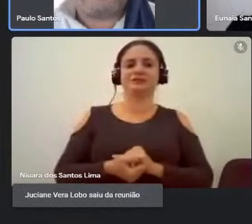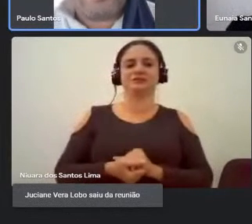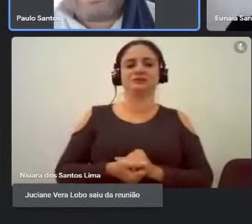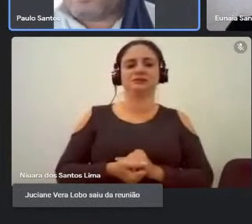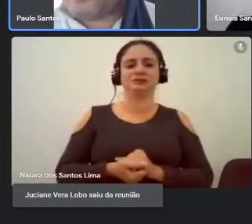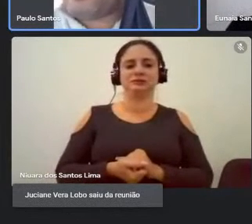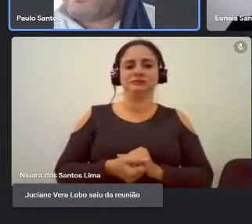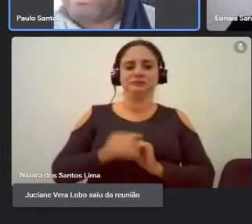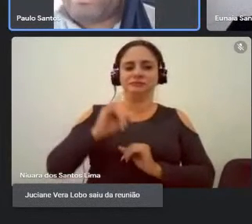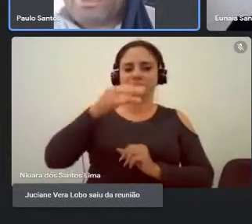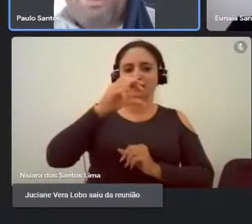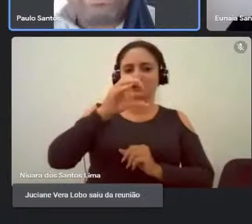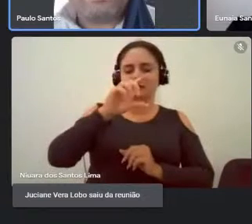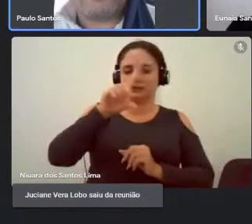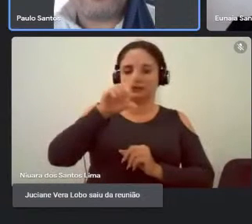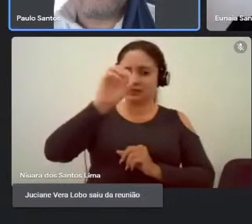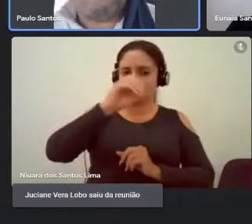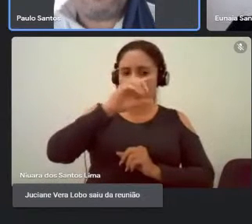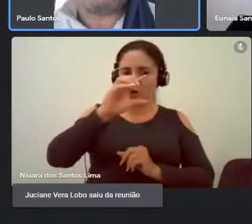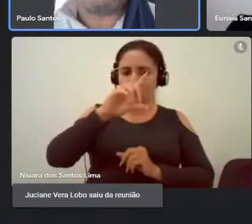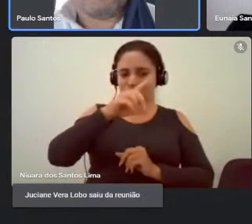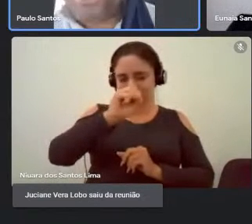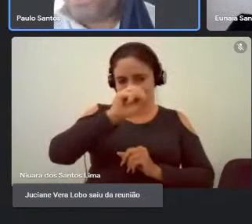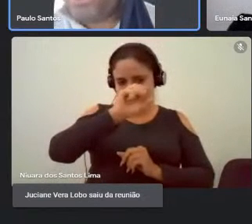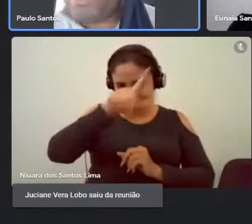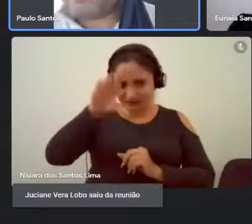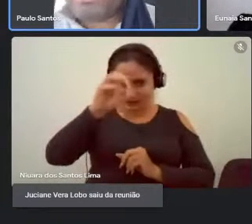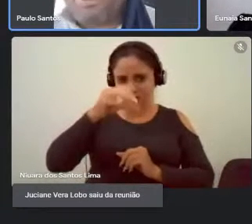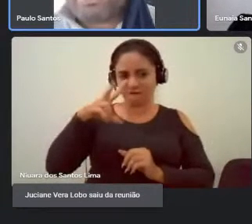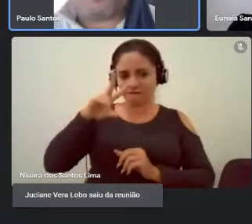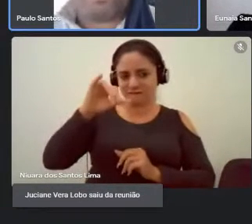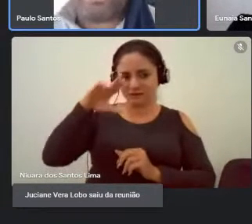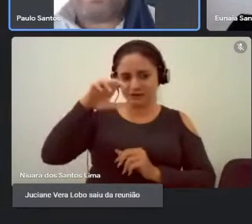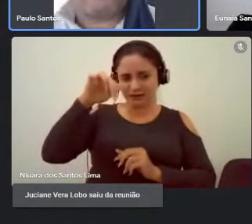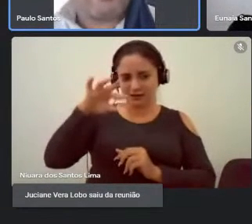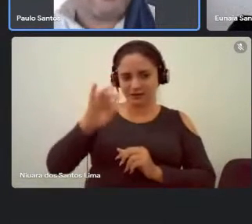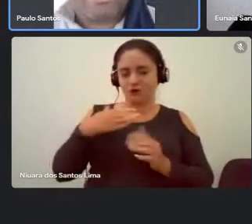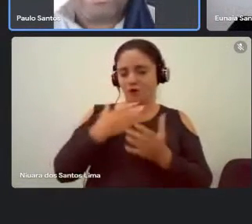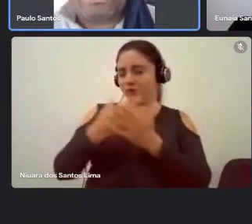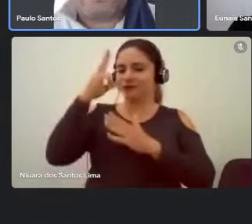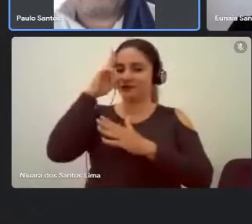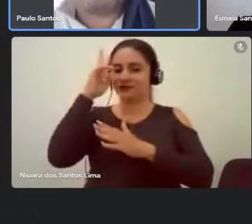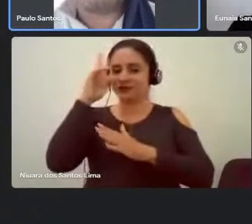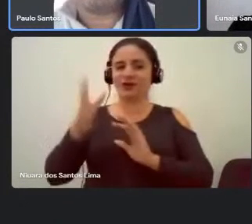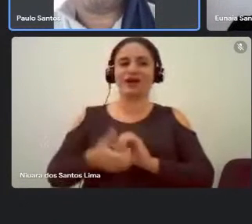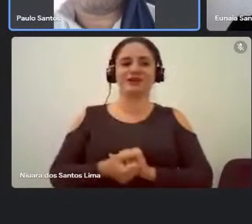Lá em São Vicente, quando a gente começa as histórias, começa com aquela